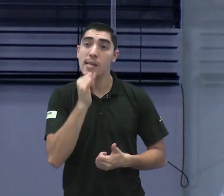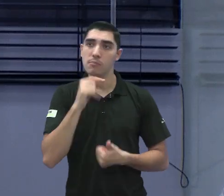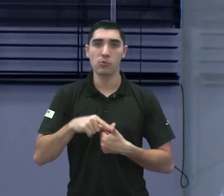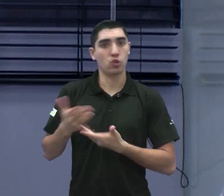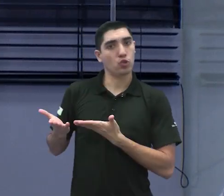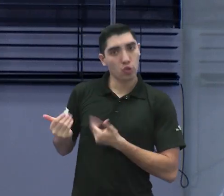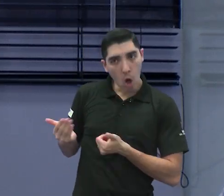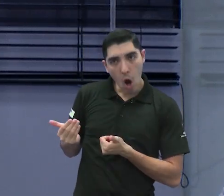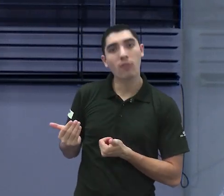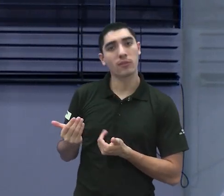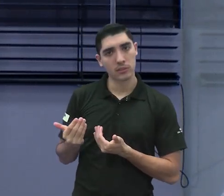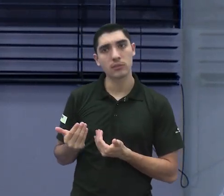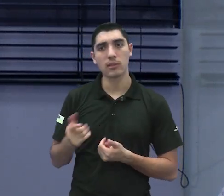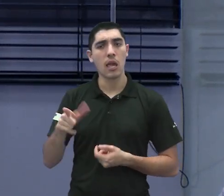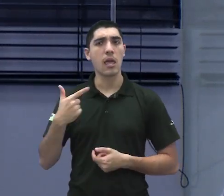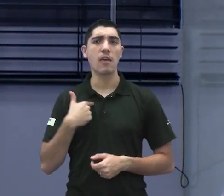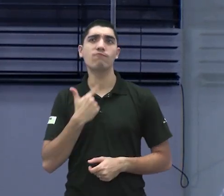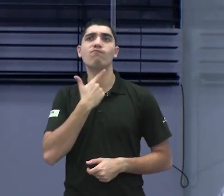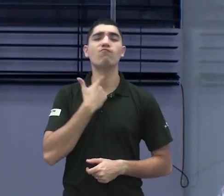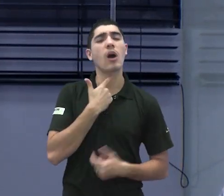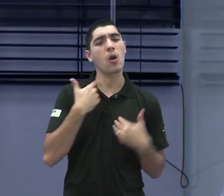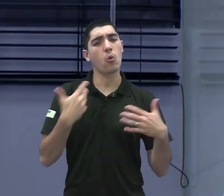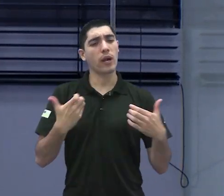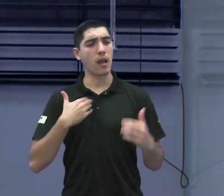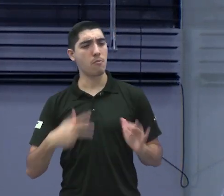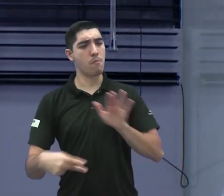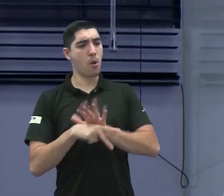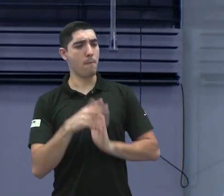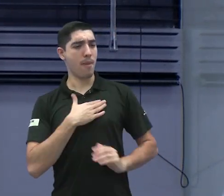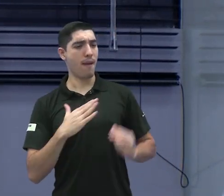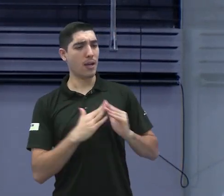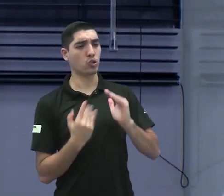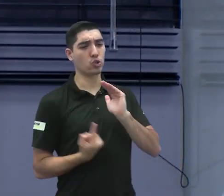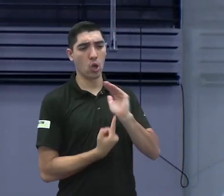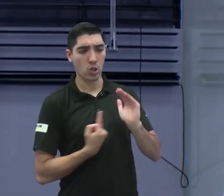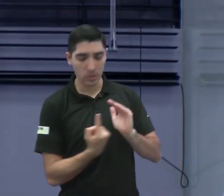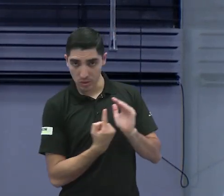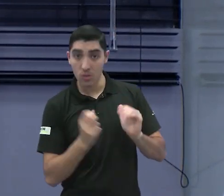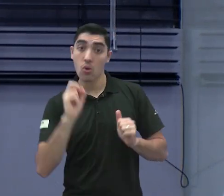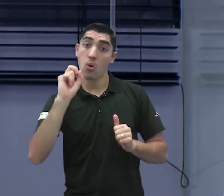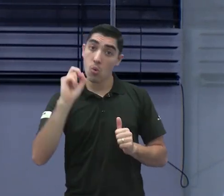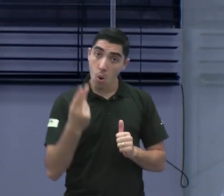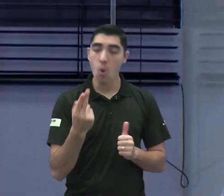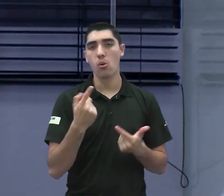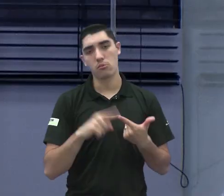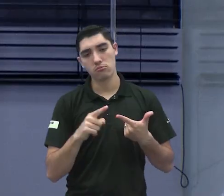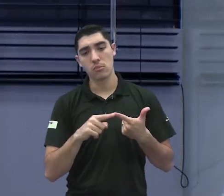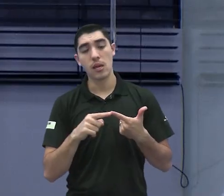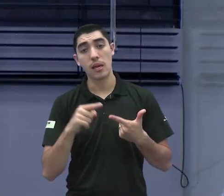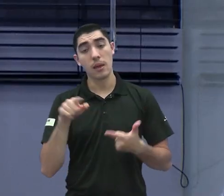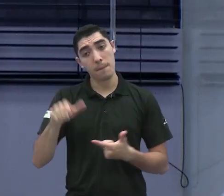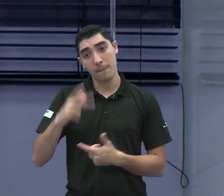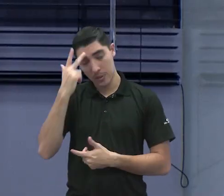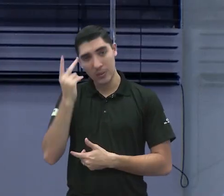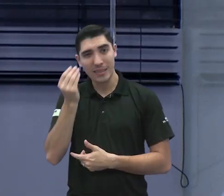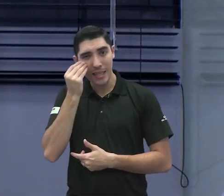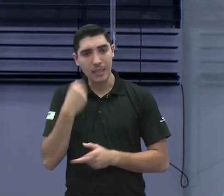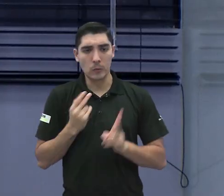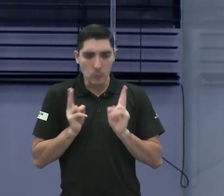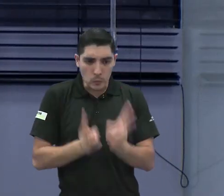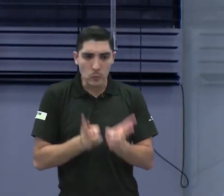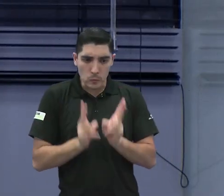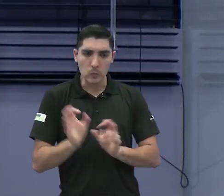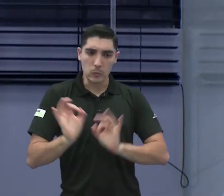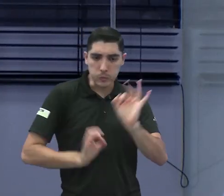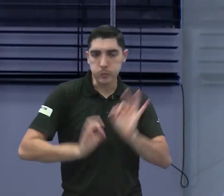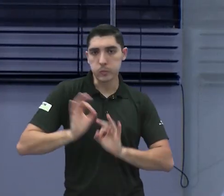pessoas mais jovens, né, realmente de ter o seu espaço, para ter sua liberdade e tudo mais, ou realmente de você conseguir manter uma rotina, manter a